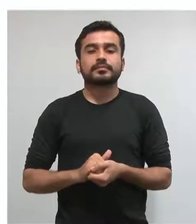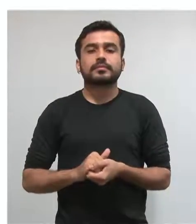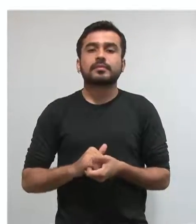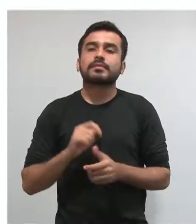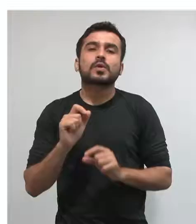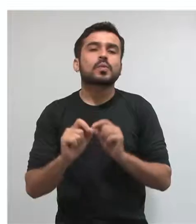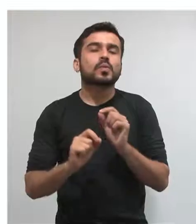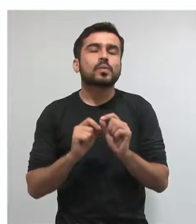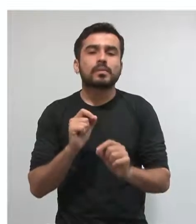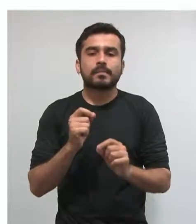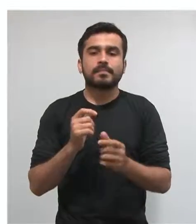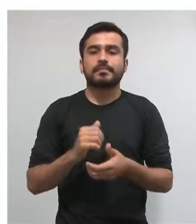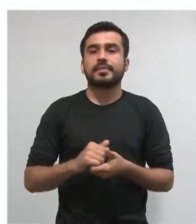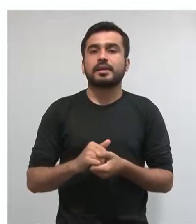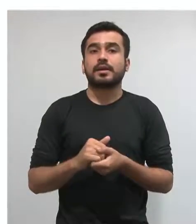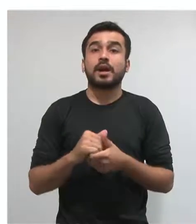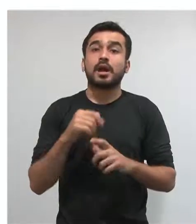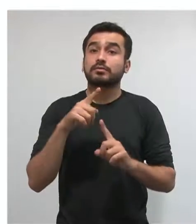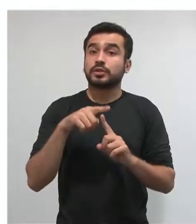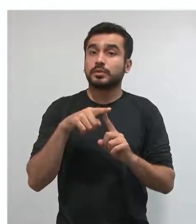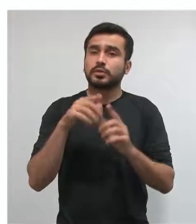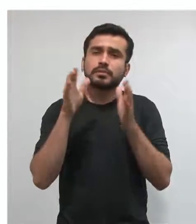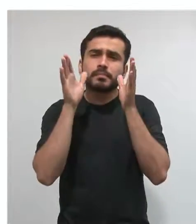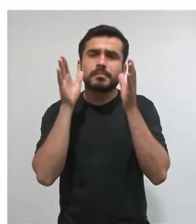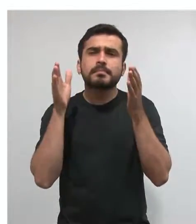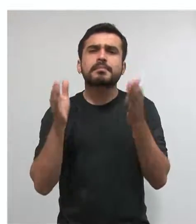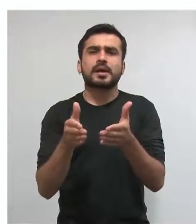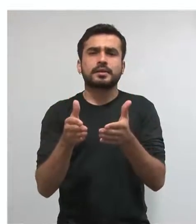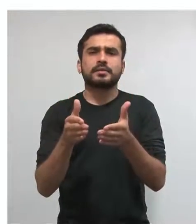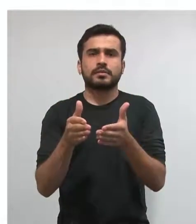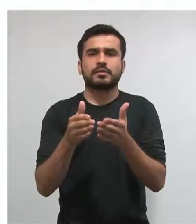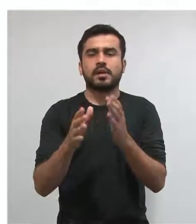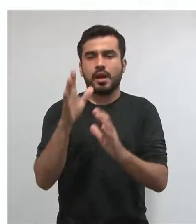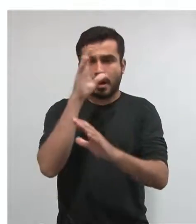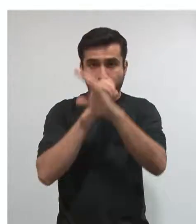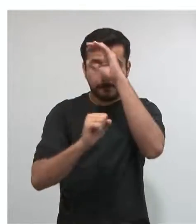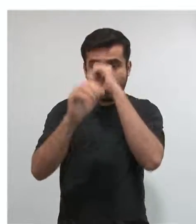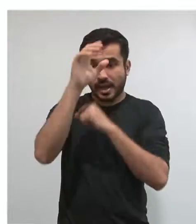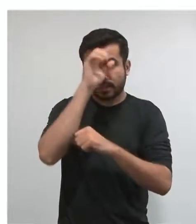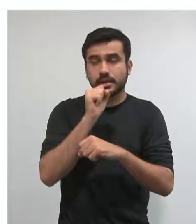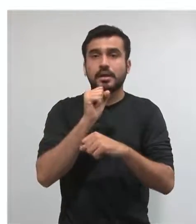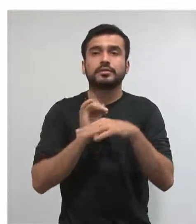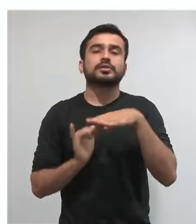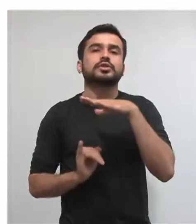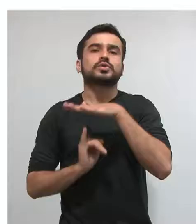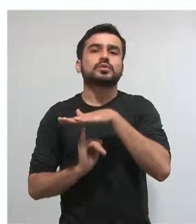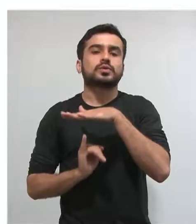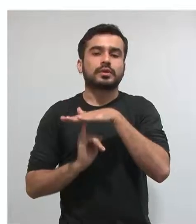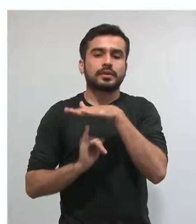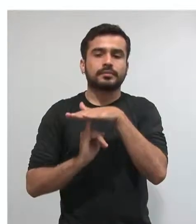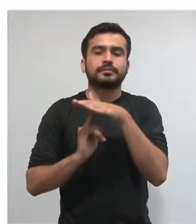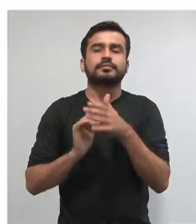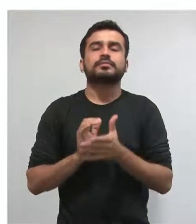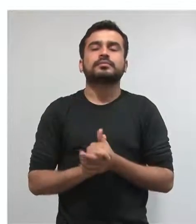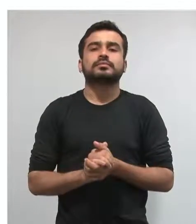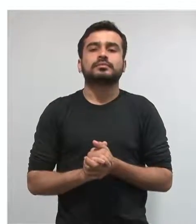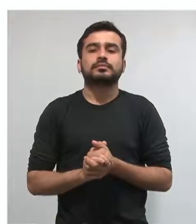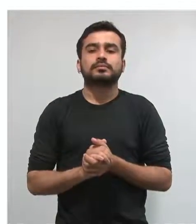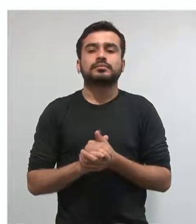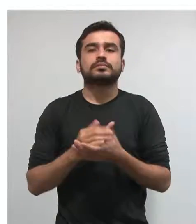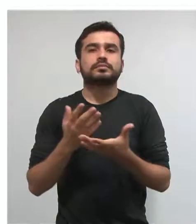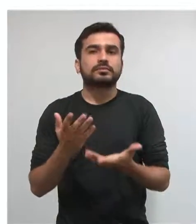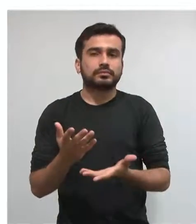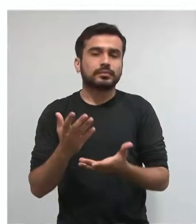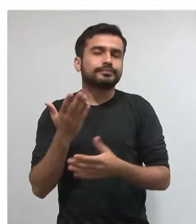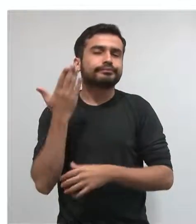um tipo específico voltado para o aprendizado institucional. Tá? Então,